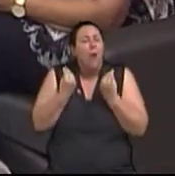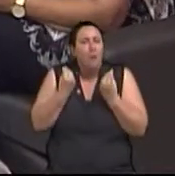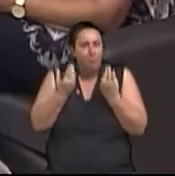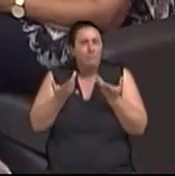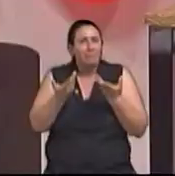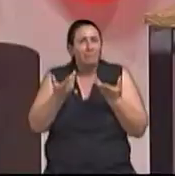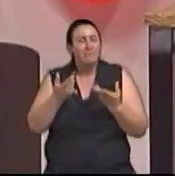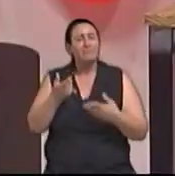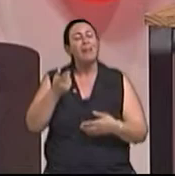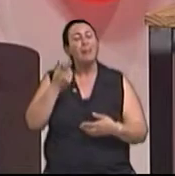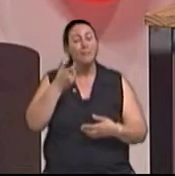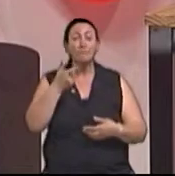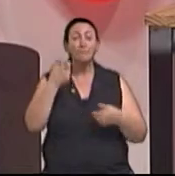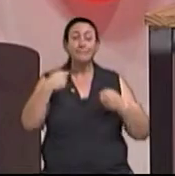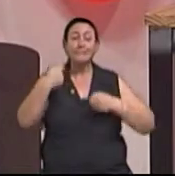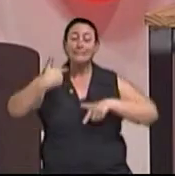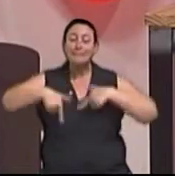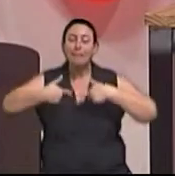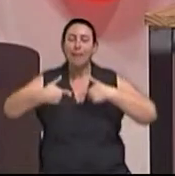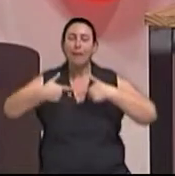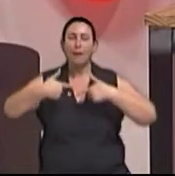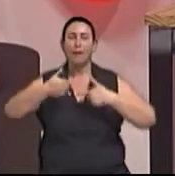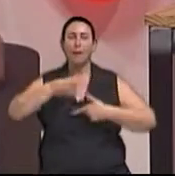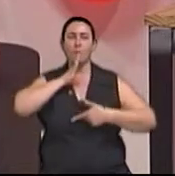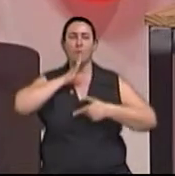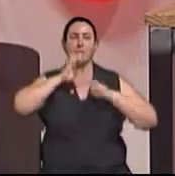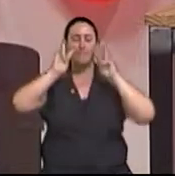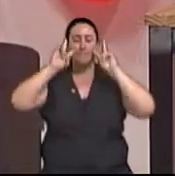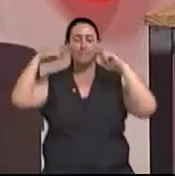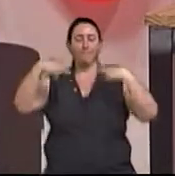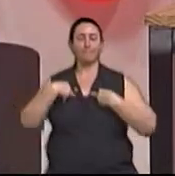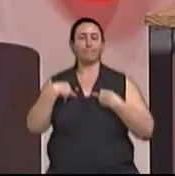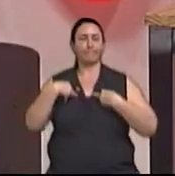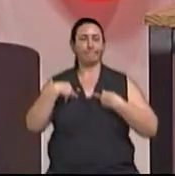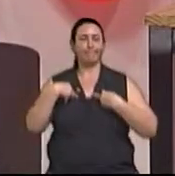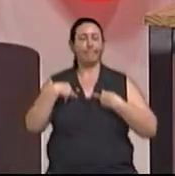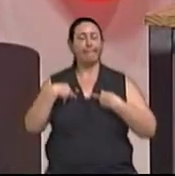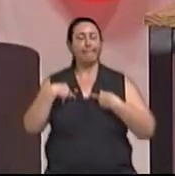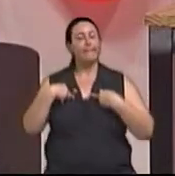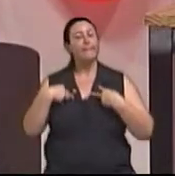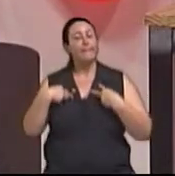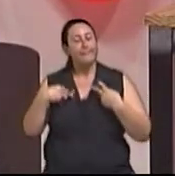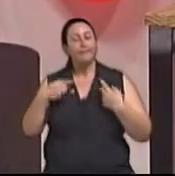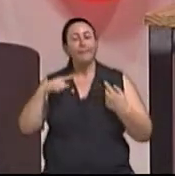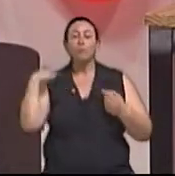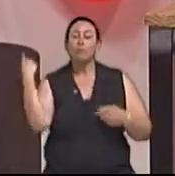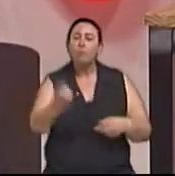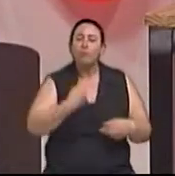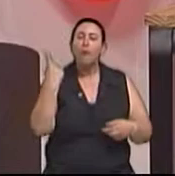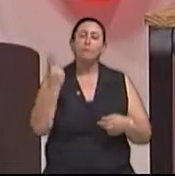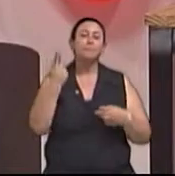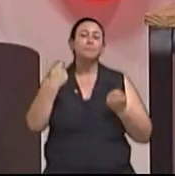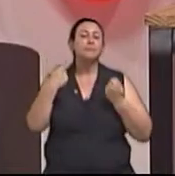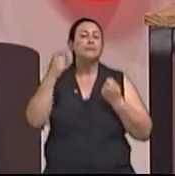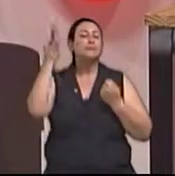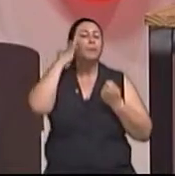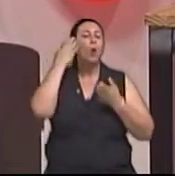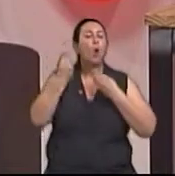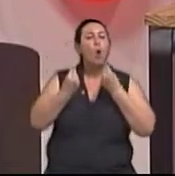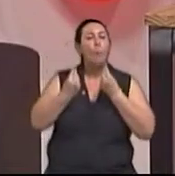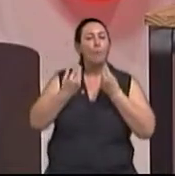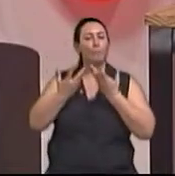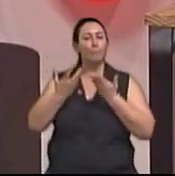o seu conhecimento quando nós nos conhecemos nós estamos preparados também para lidar com o outro principalmente